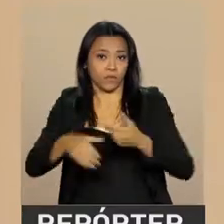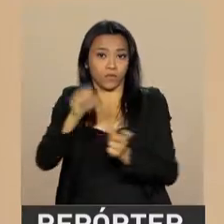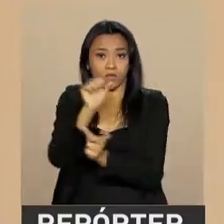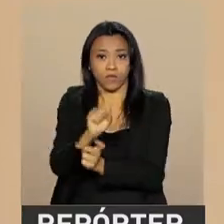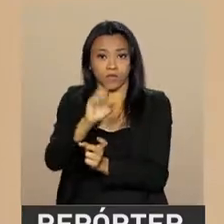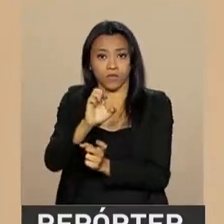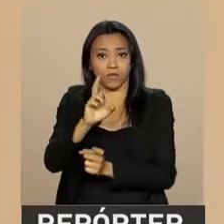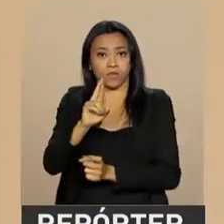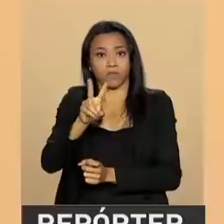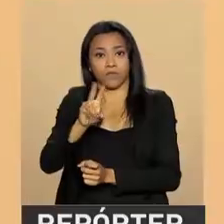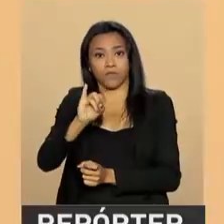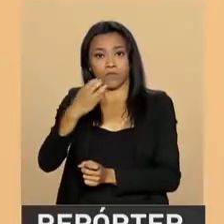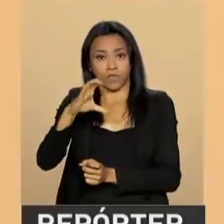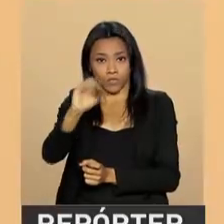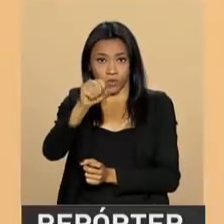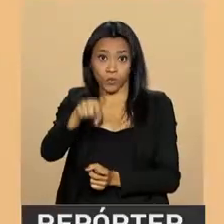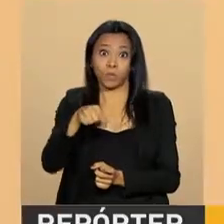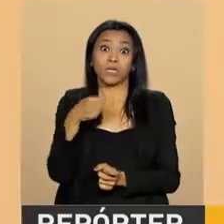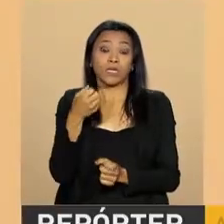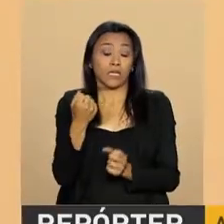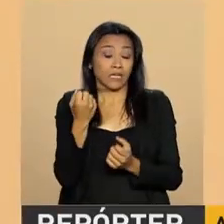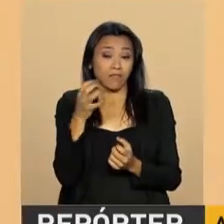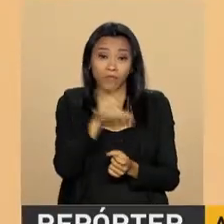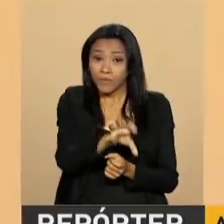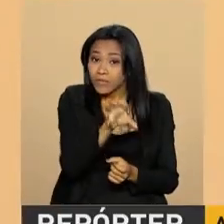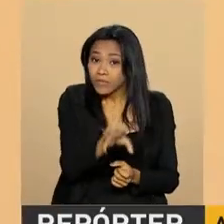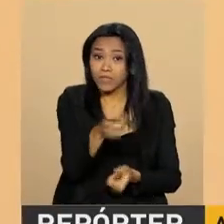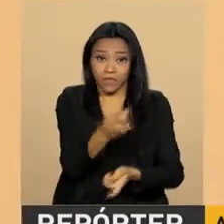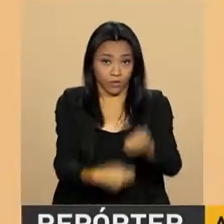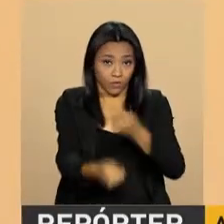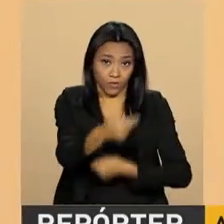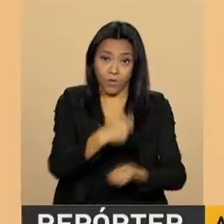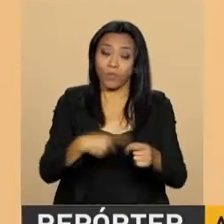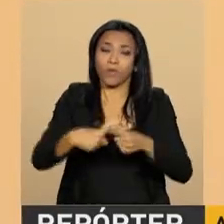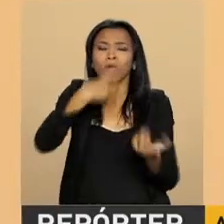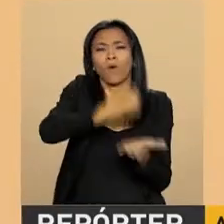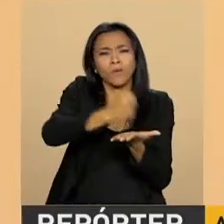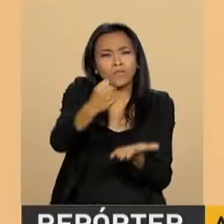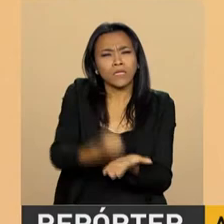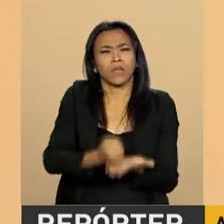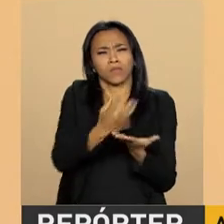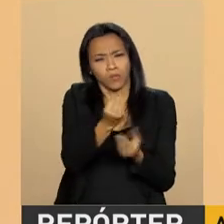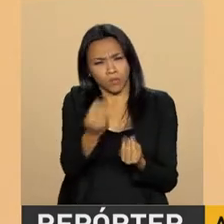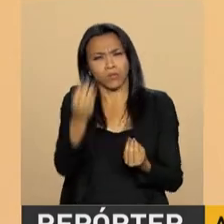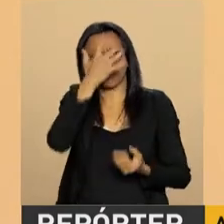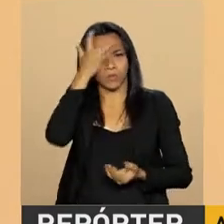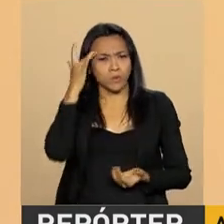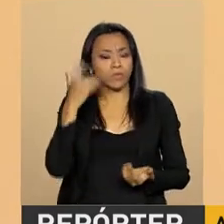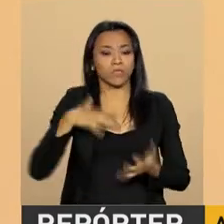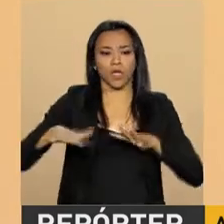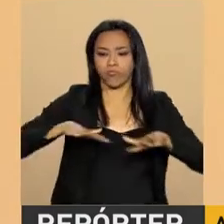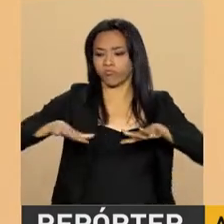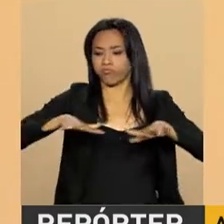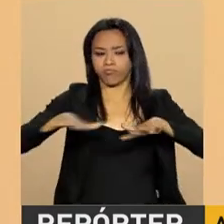grande impacto na economia. O setor de serviços emprega muita gente, ele é dinâmico e ele tem